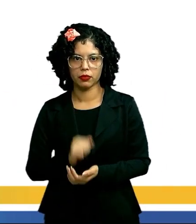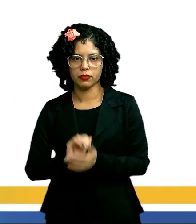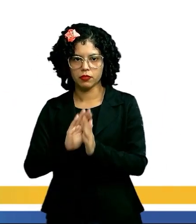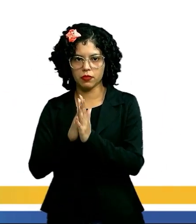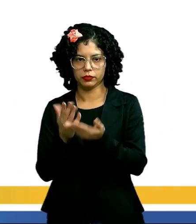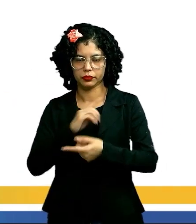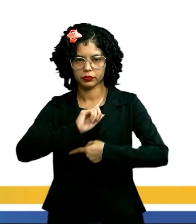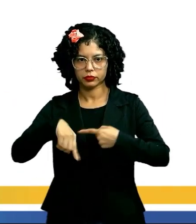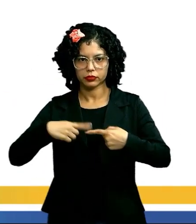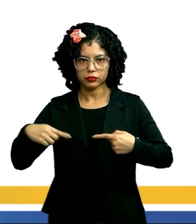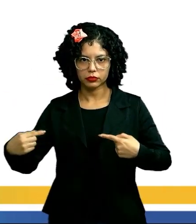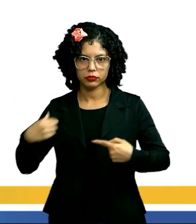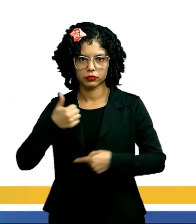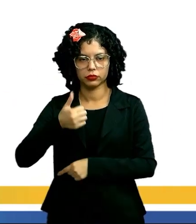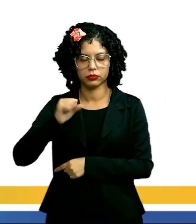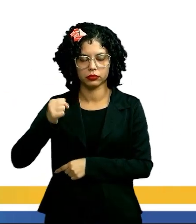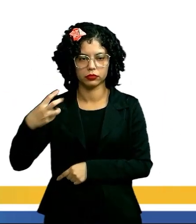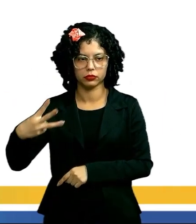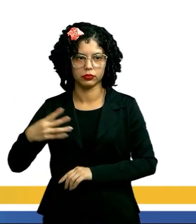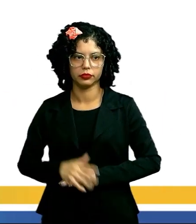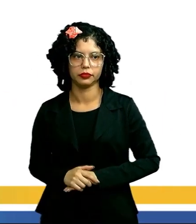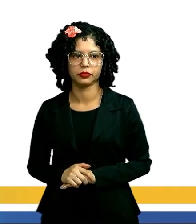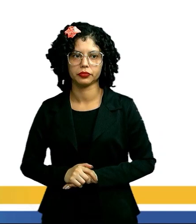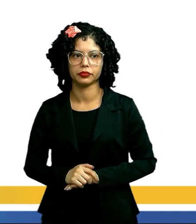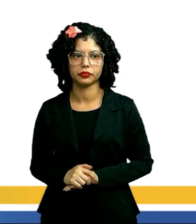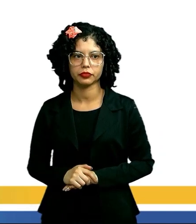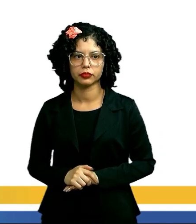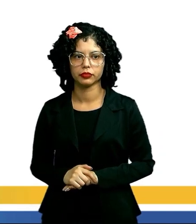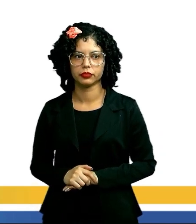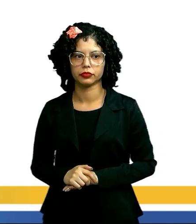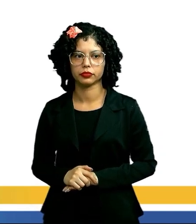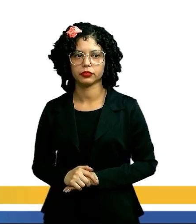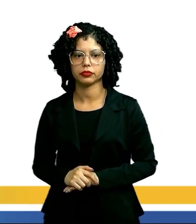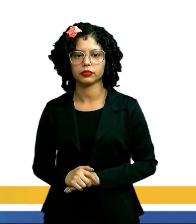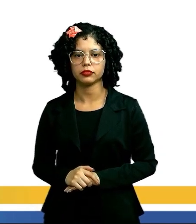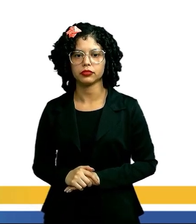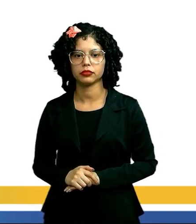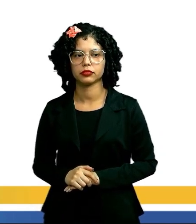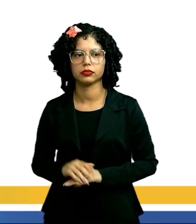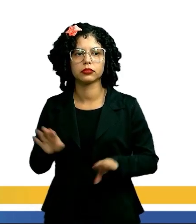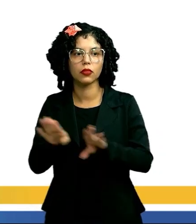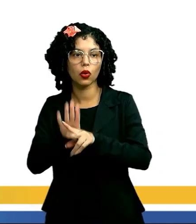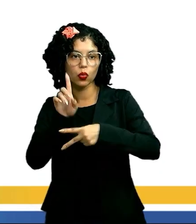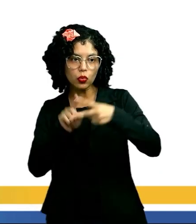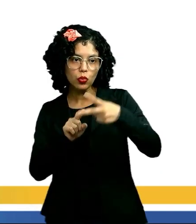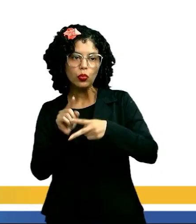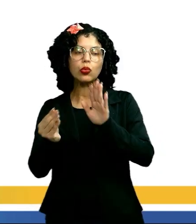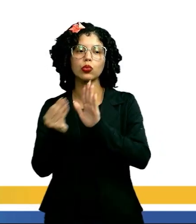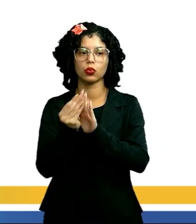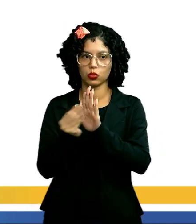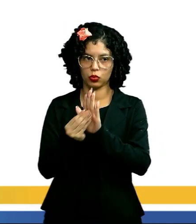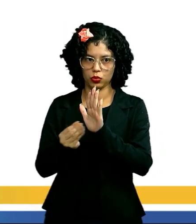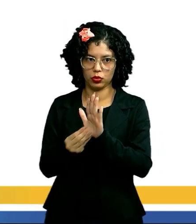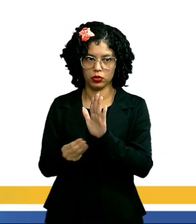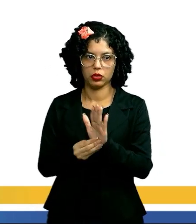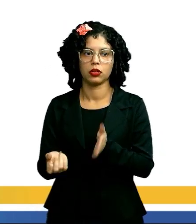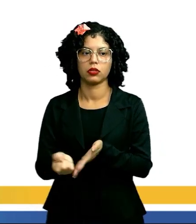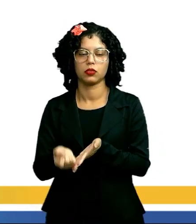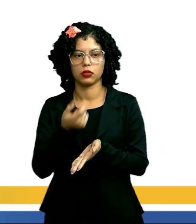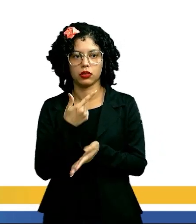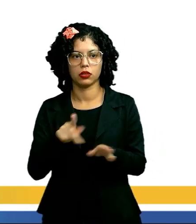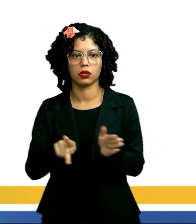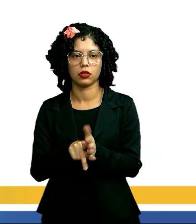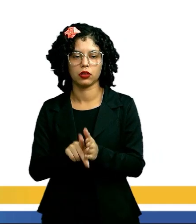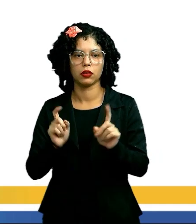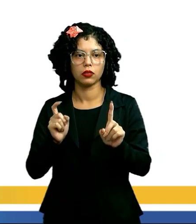lá na página 183. Vamos ver o que a questão está dizendo. Olha só. 2 dados dos antibióticos